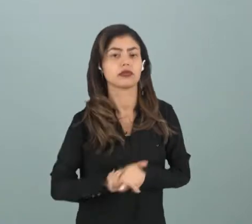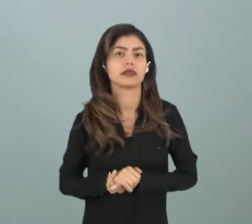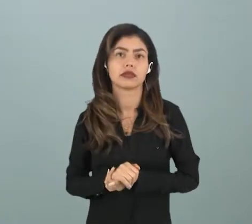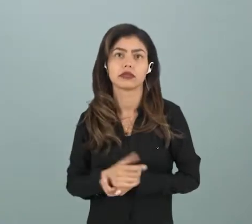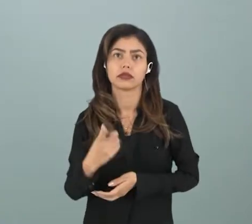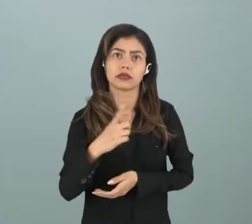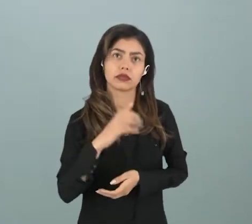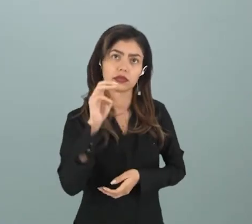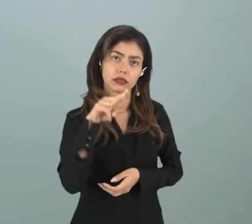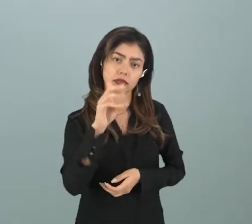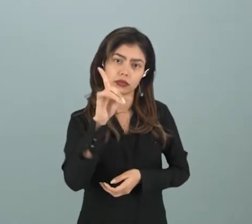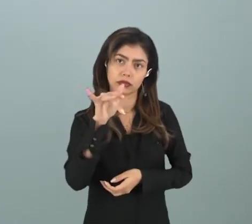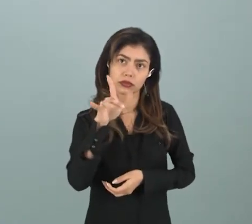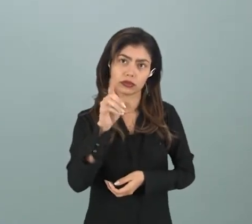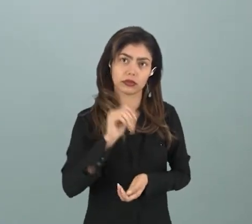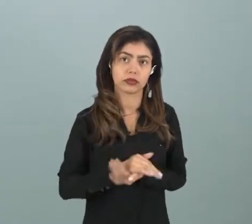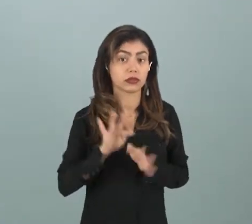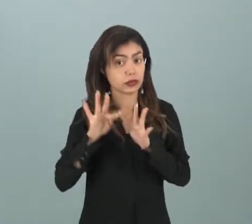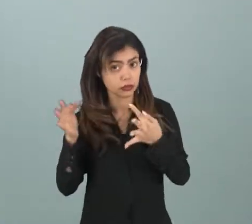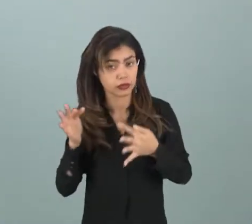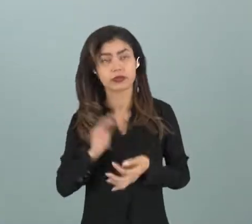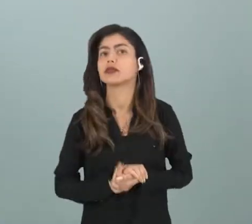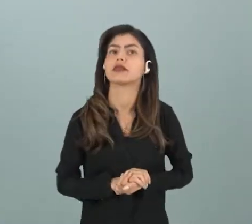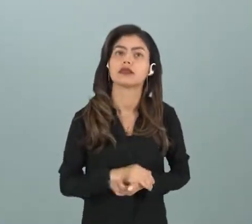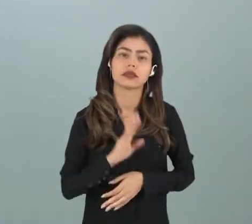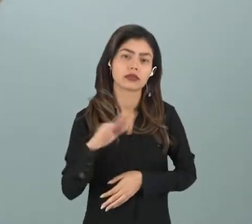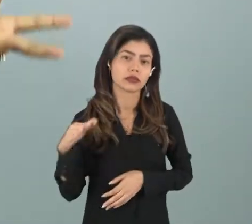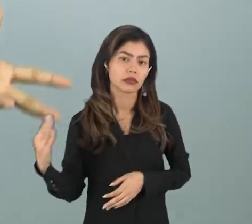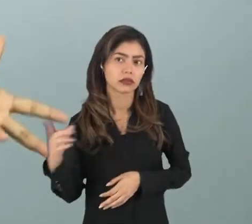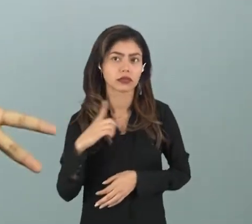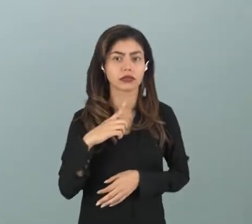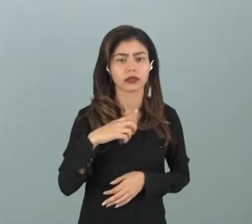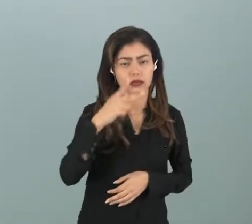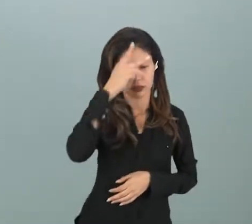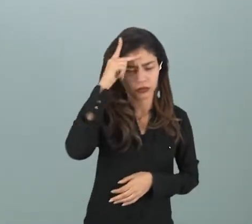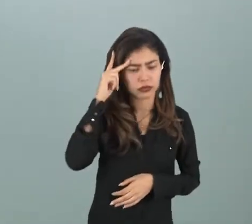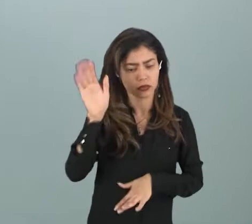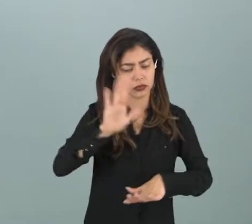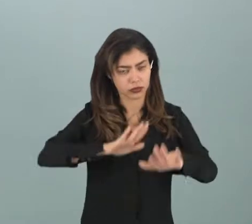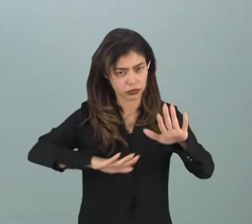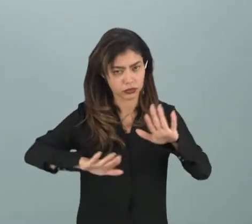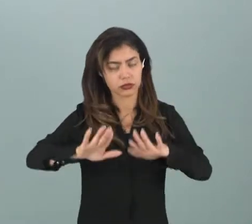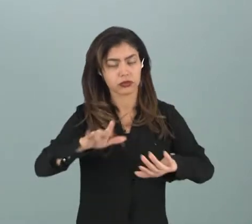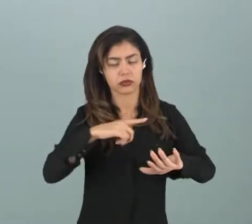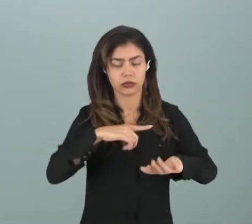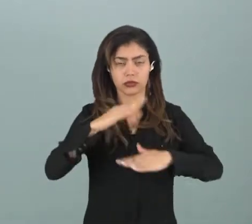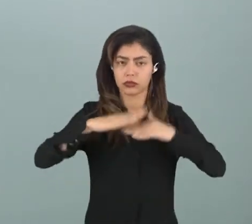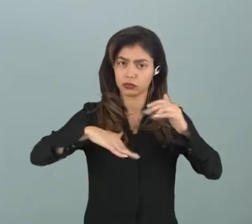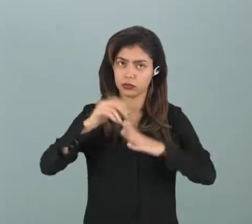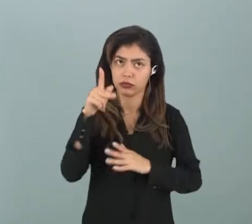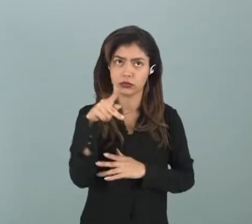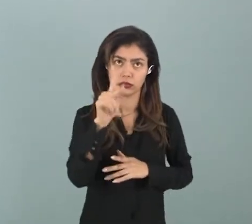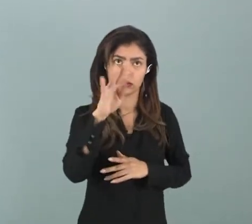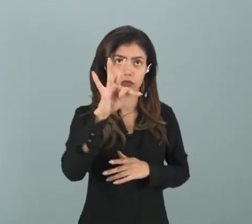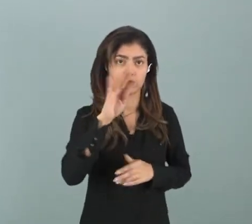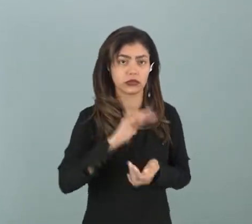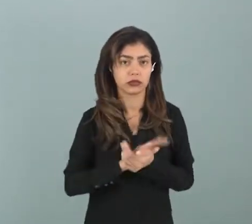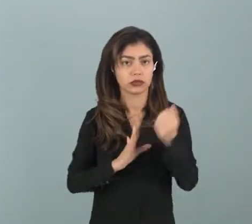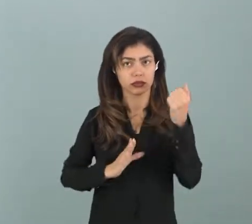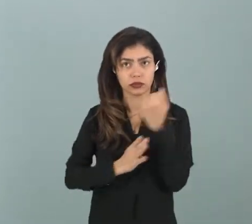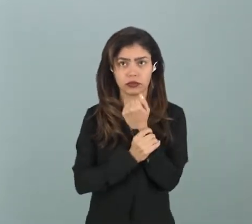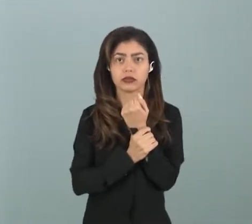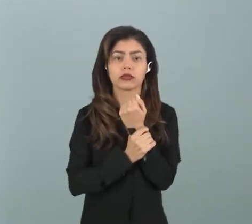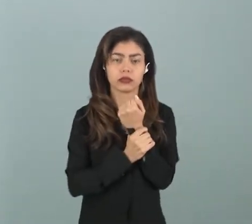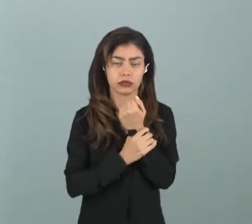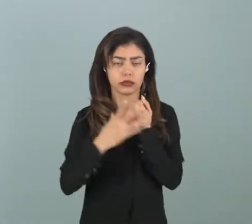é uma modalidade simples, né? Quando se tem monitores, quando se tem esse kit de segurança, e